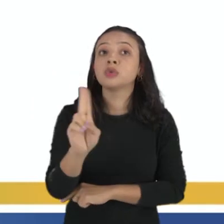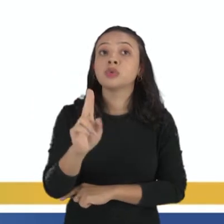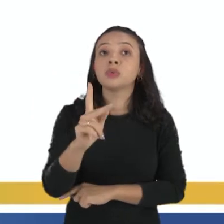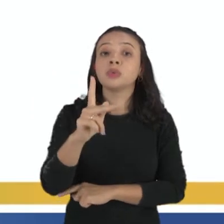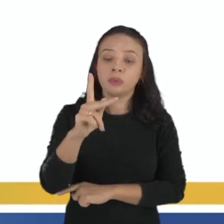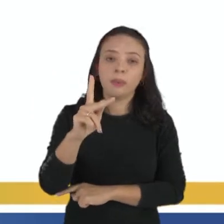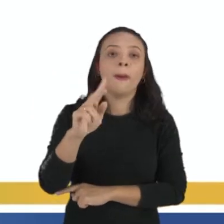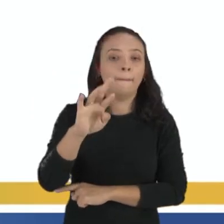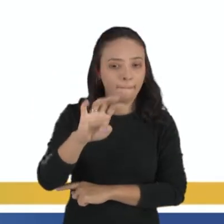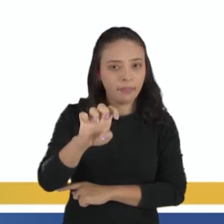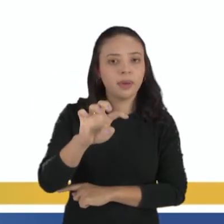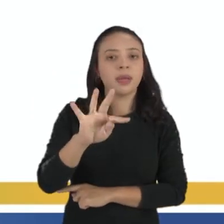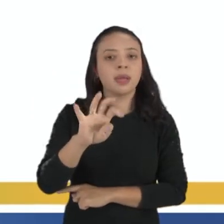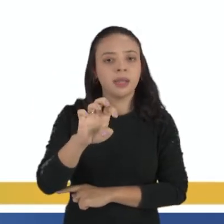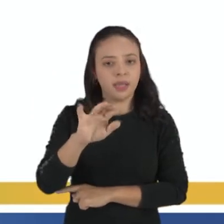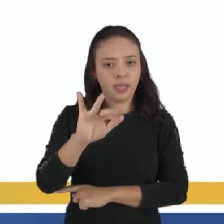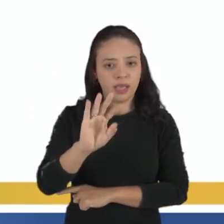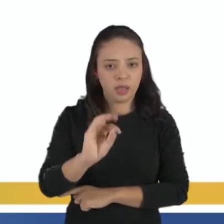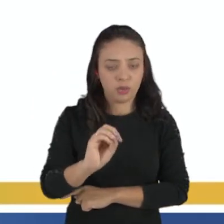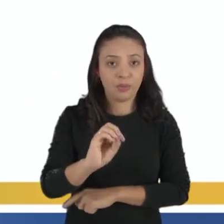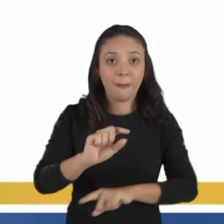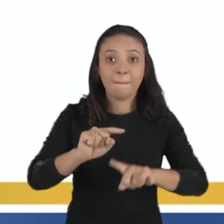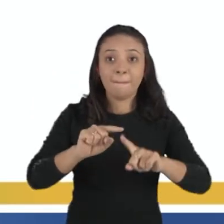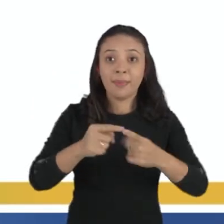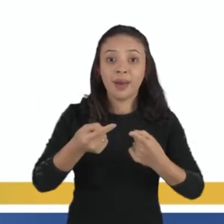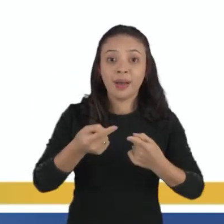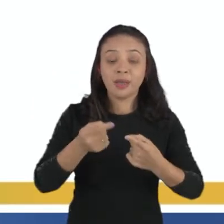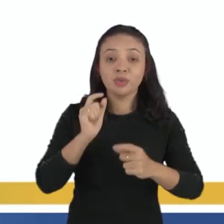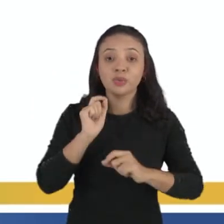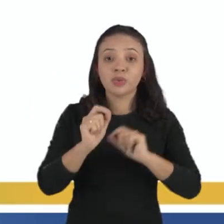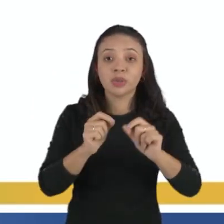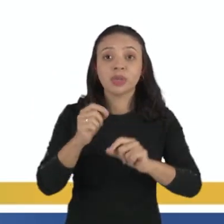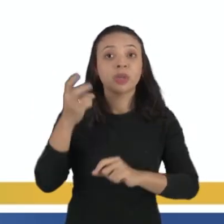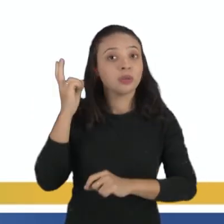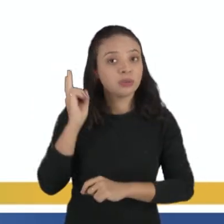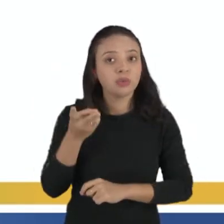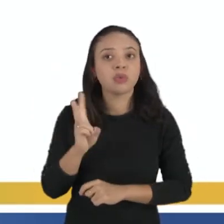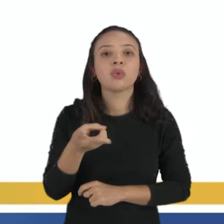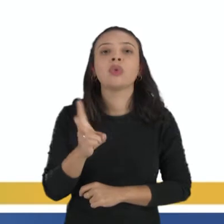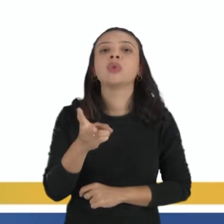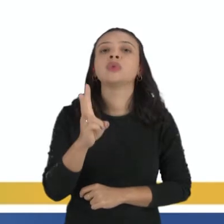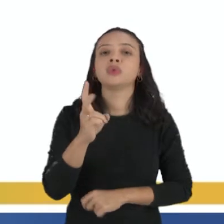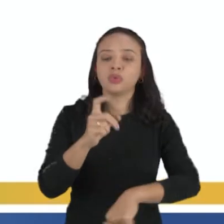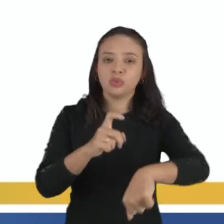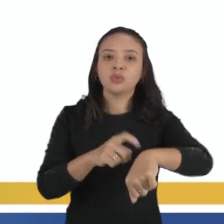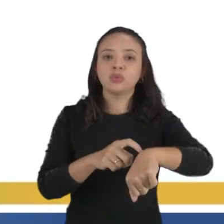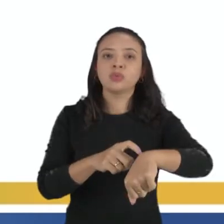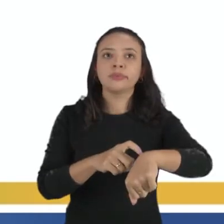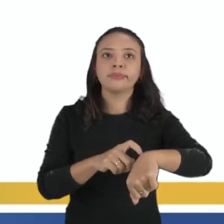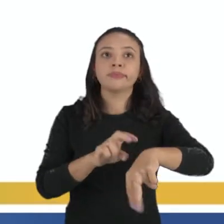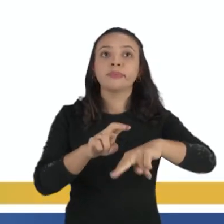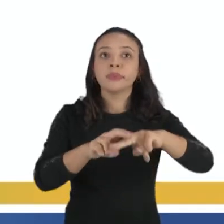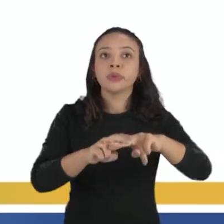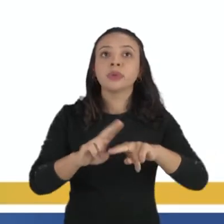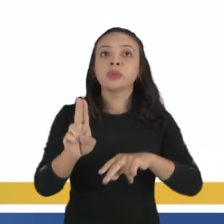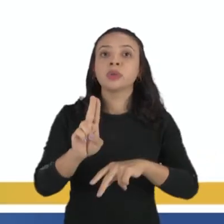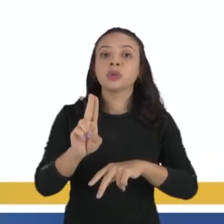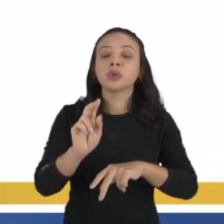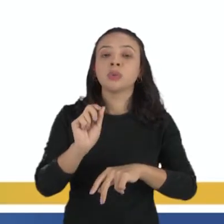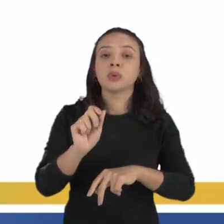de pretérito. Só que pelo fato de ter durado um período de tempo, então dizemos